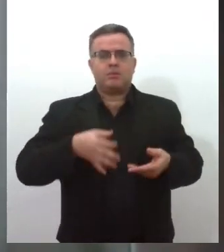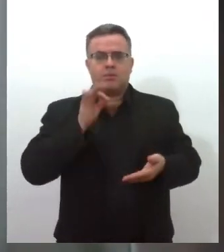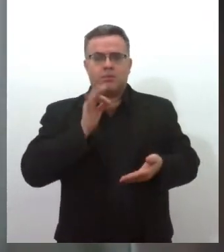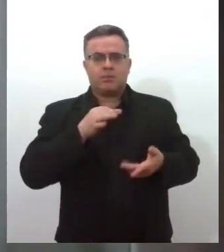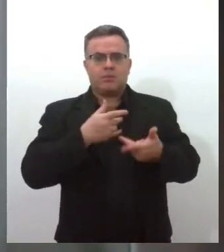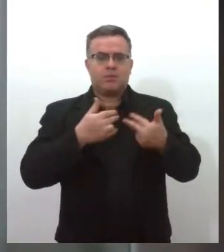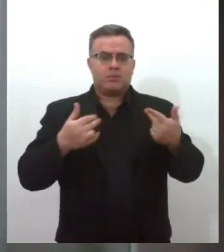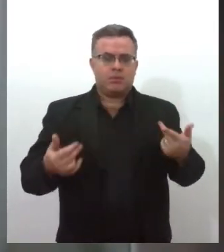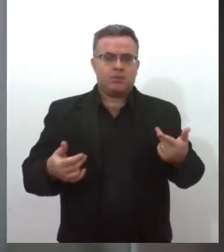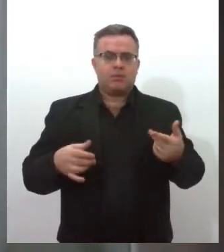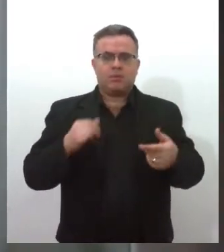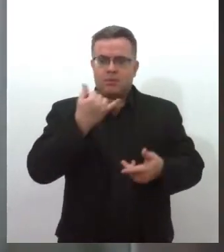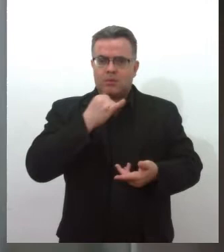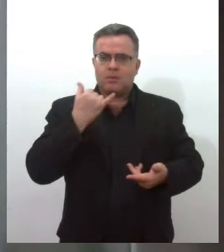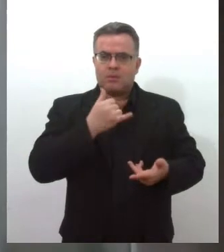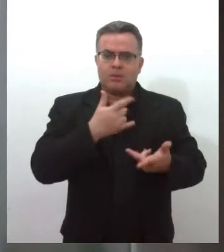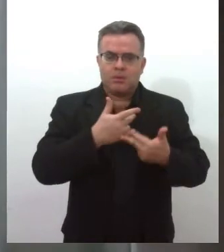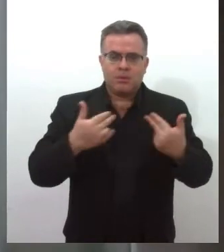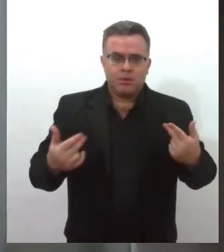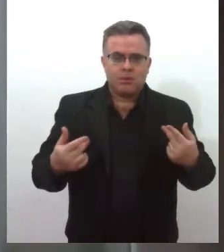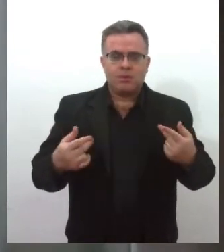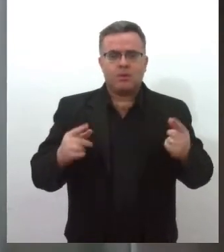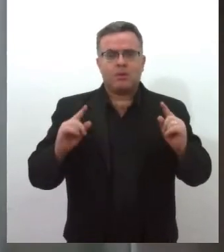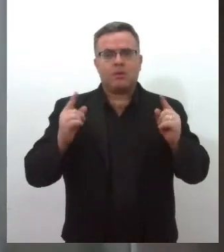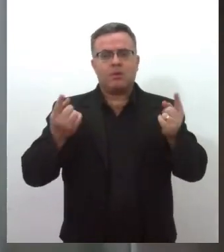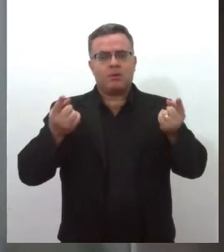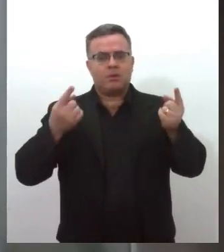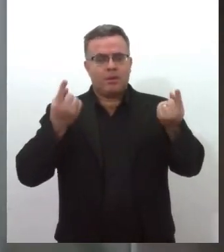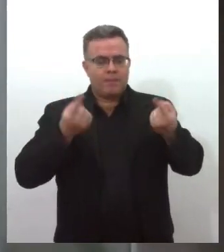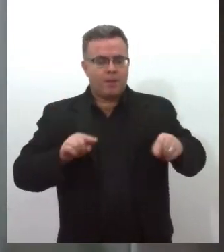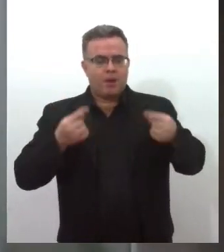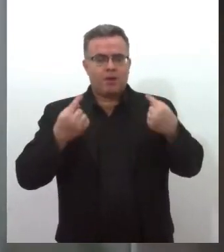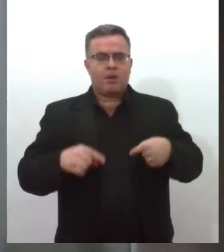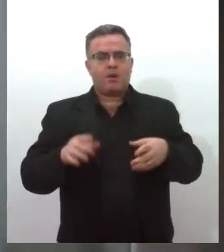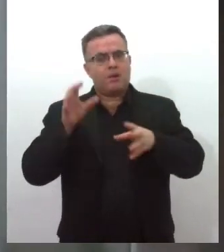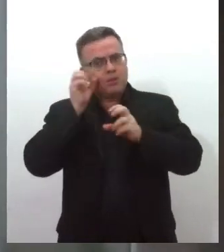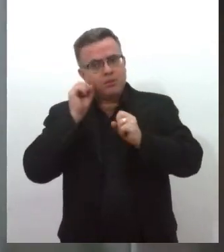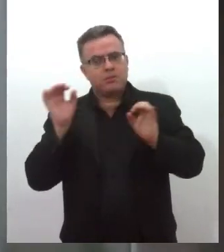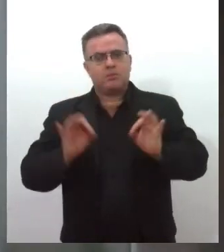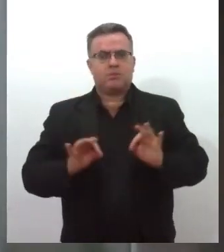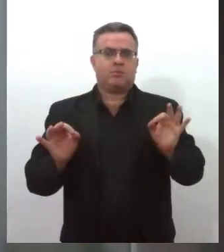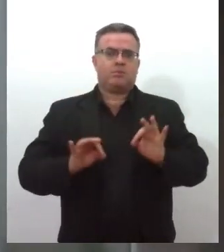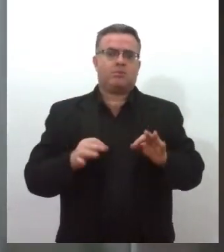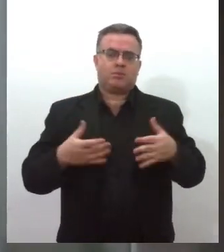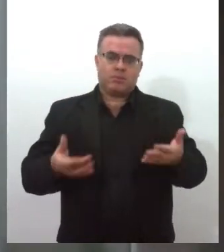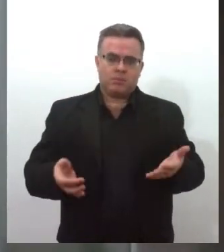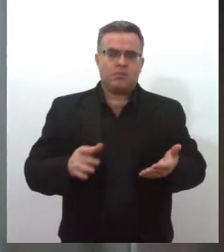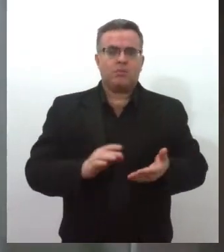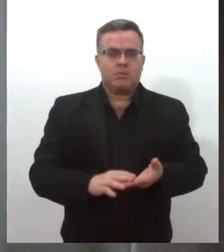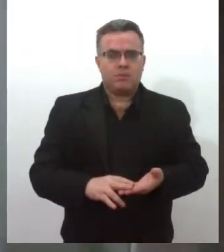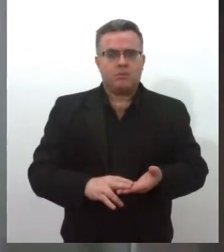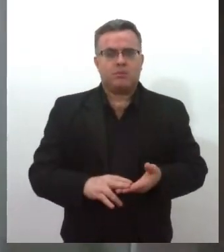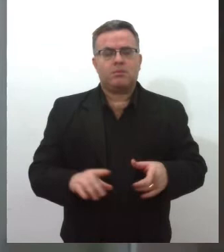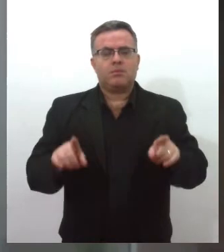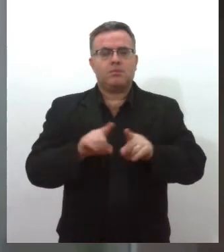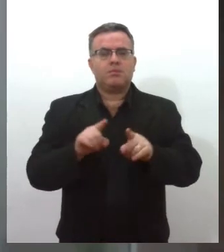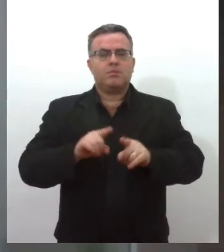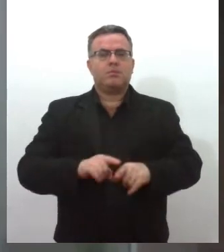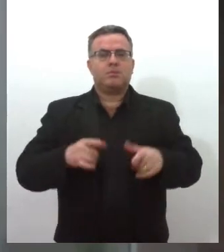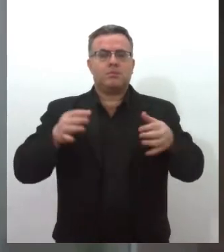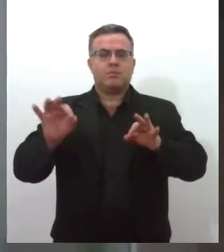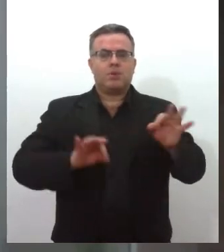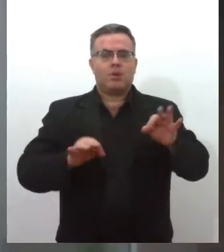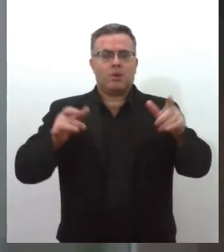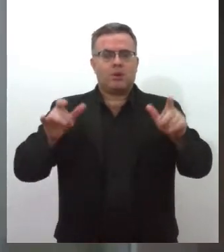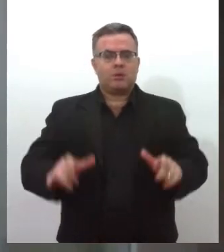os energéticos, então tudo isso vai piorar o sono. Uma coisa importante também é preparar esse ambiente. Então,